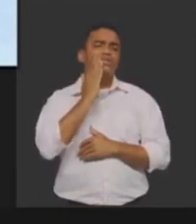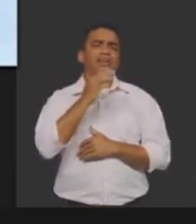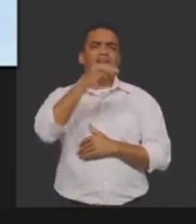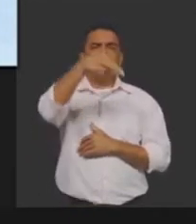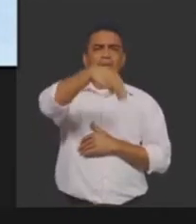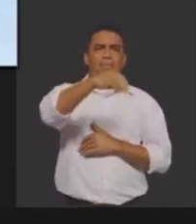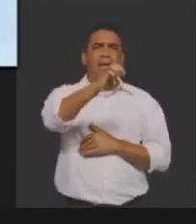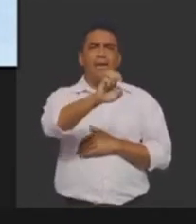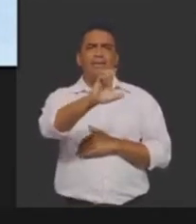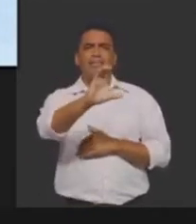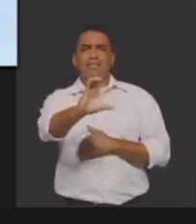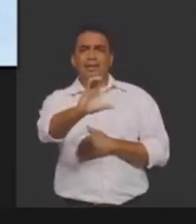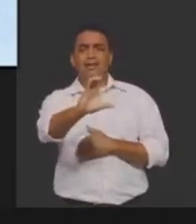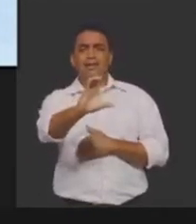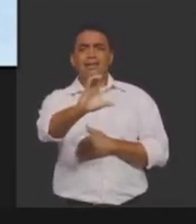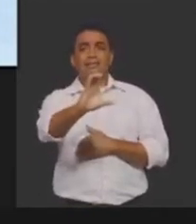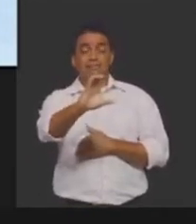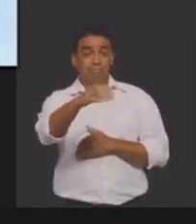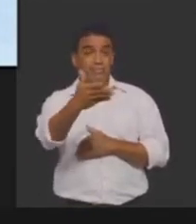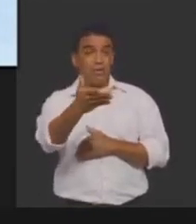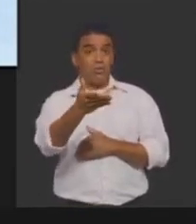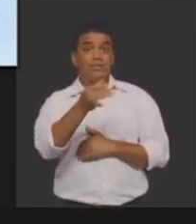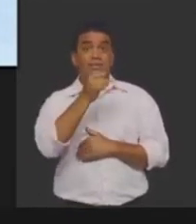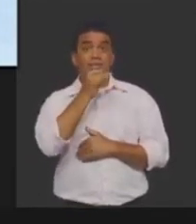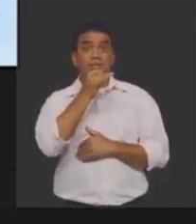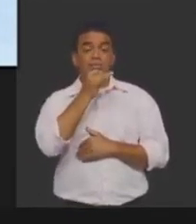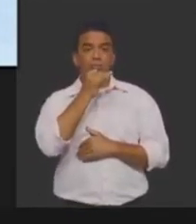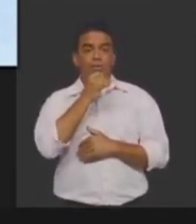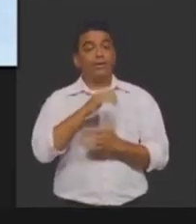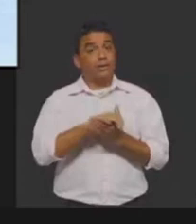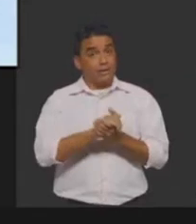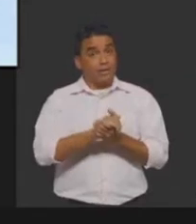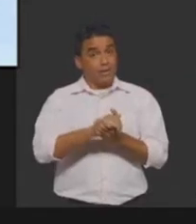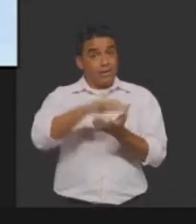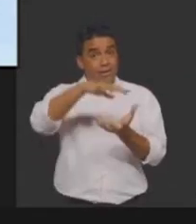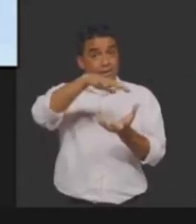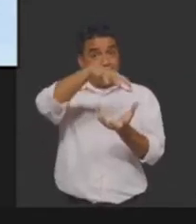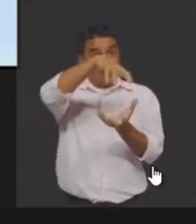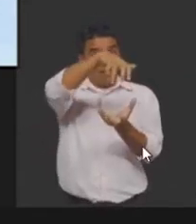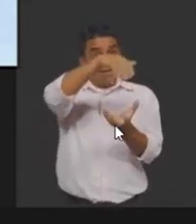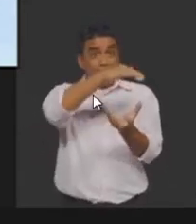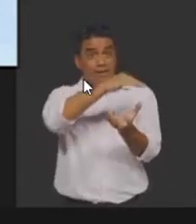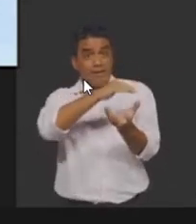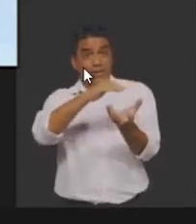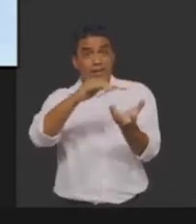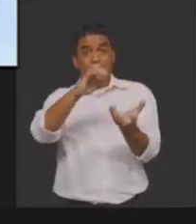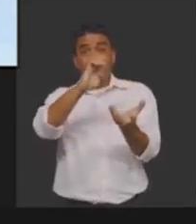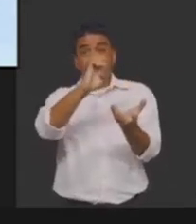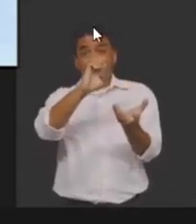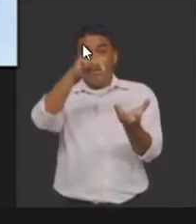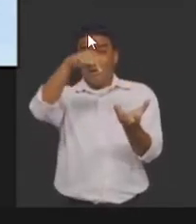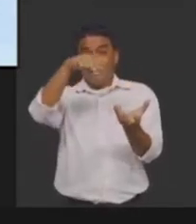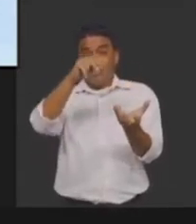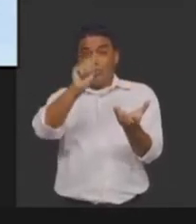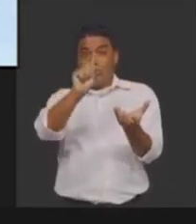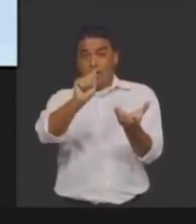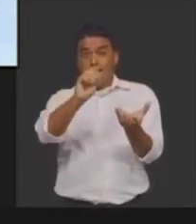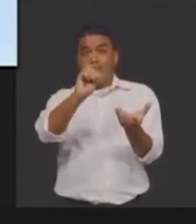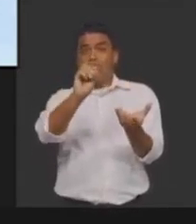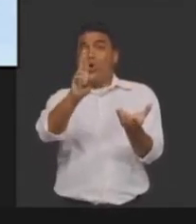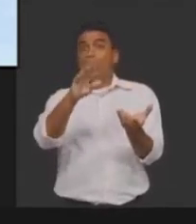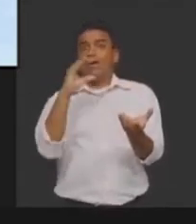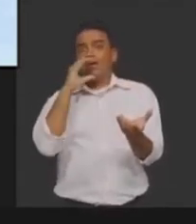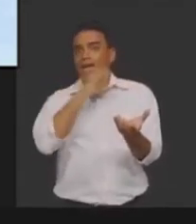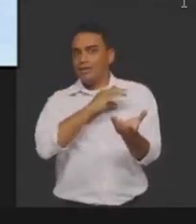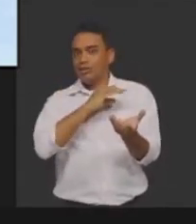equatorial continental. Repare como no inverno, primeiro que ela é equatorial, quando a gente pensa em perto do Equador, quente, tá? Então repare que no